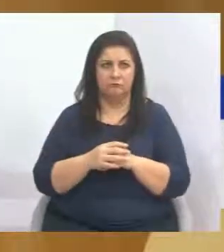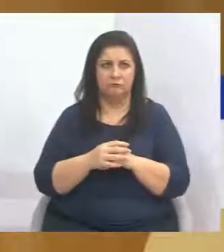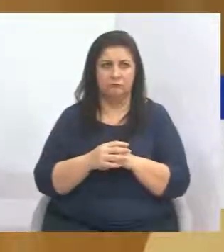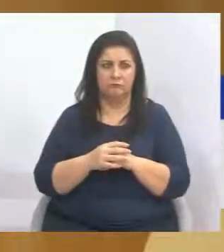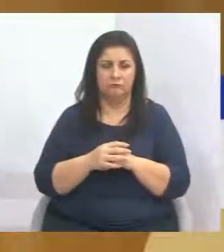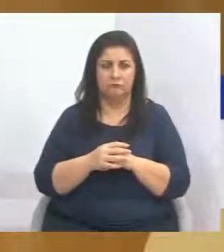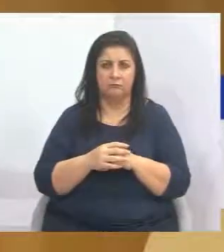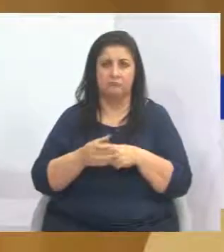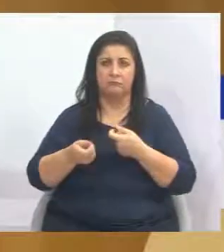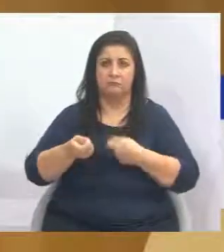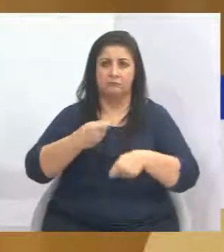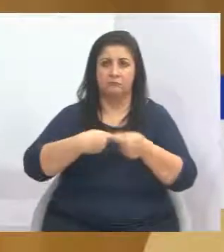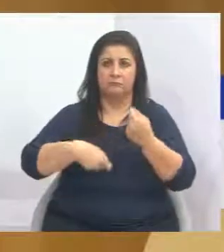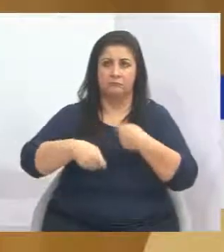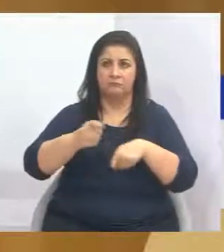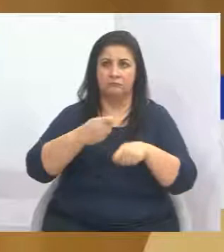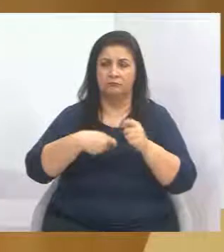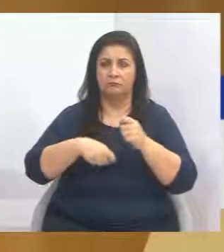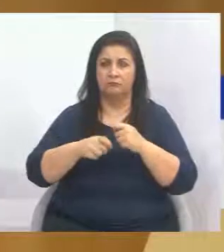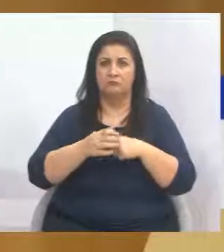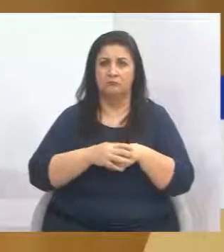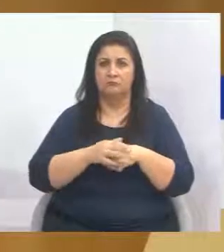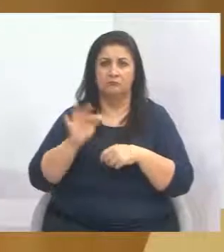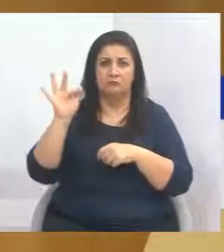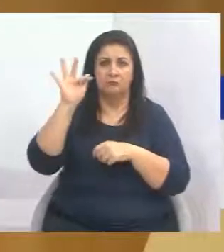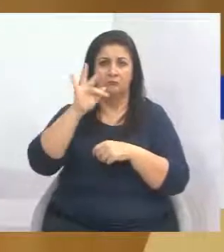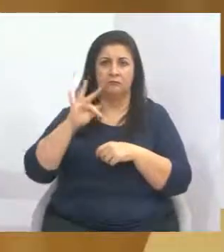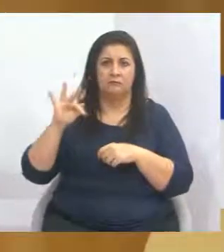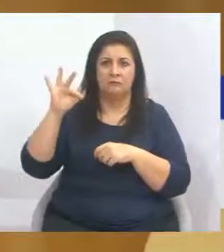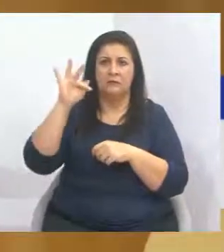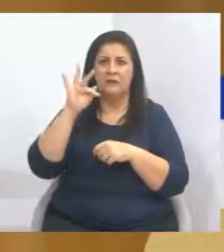área administrativa da Universidade Estadual de Roraima,